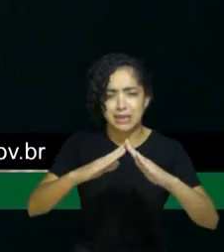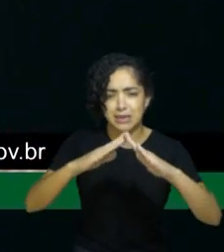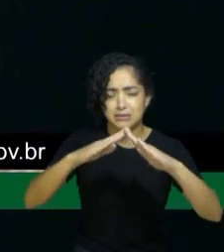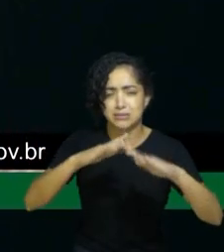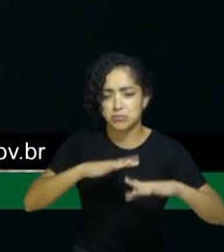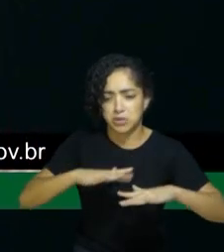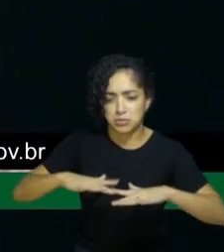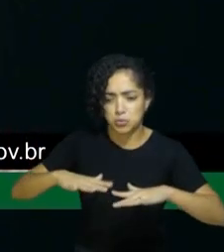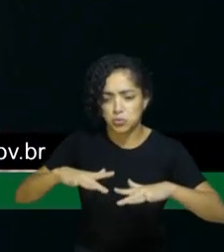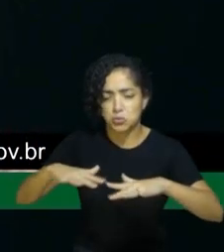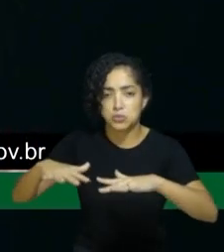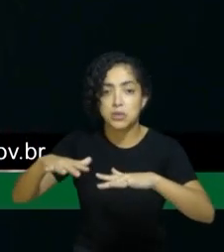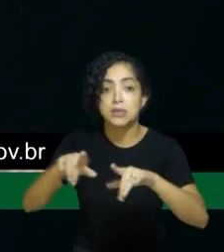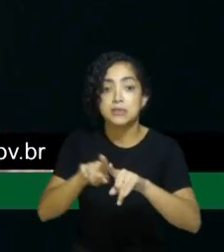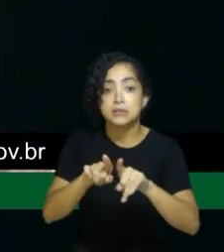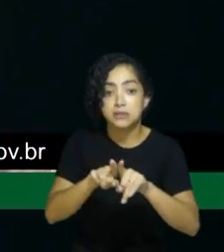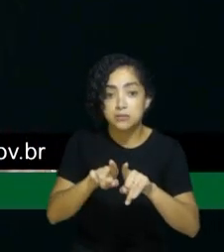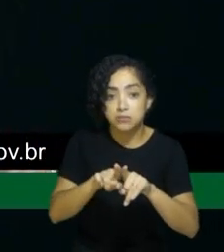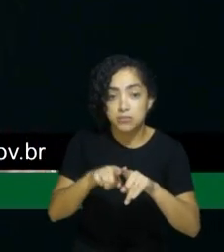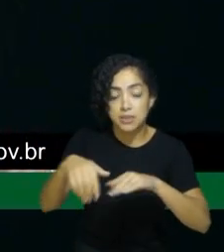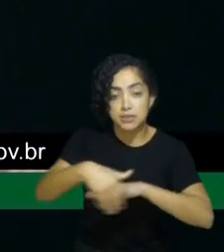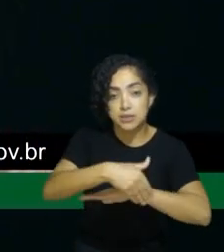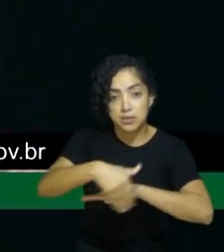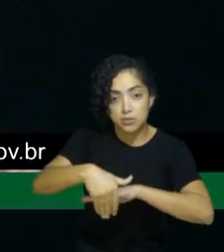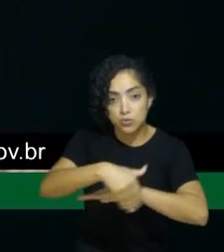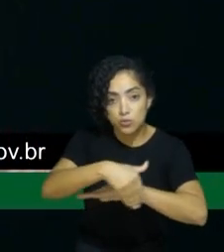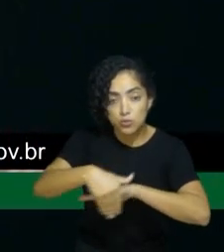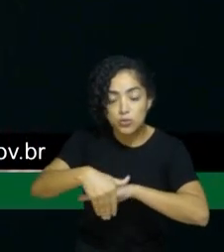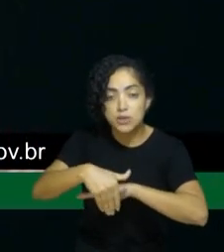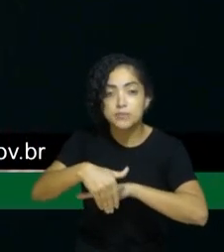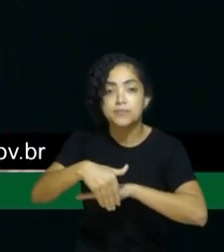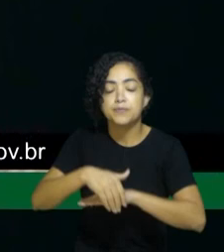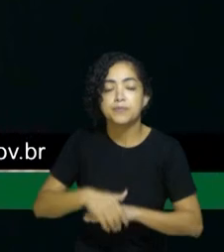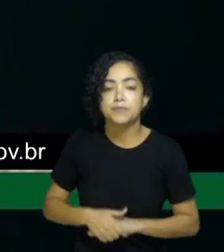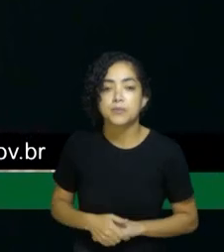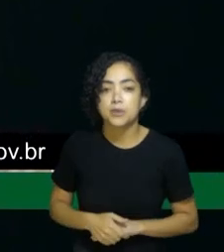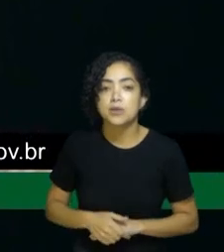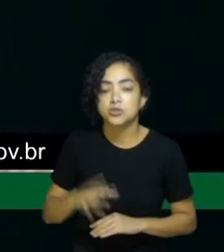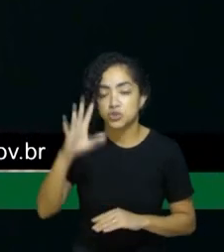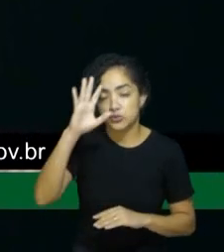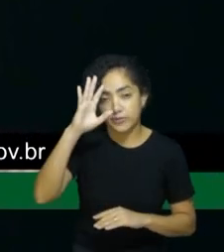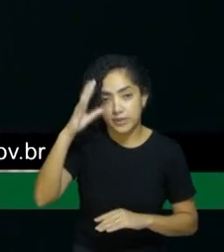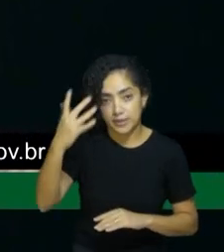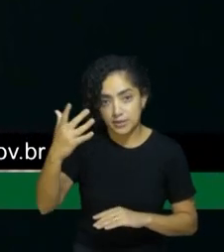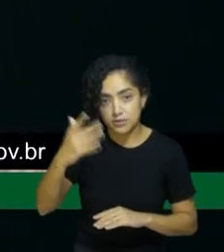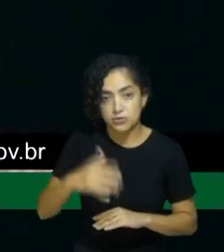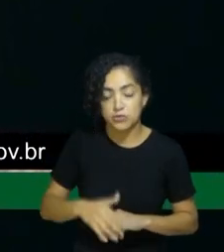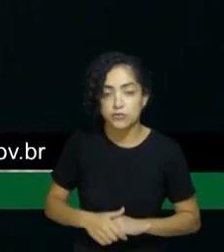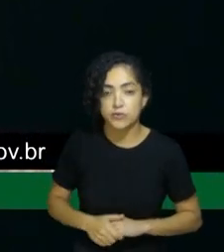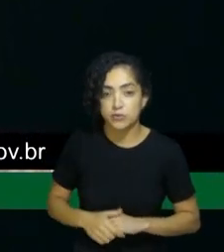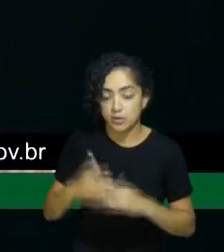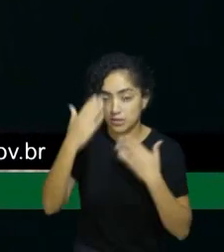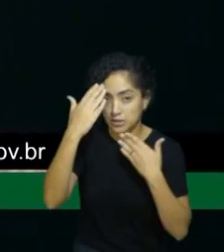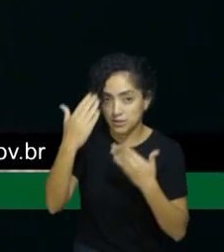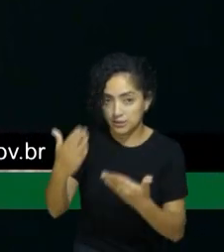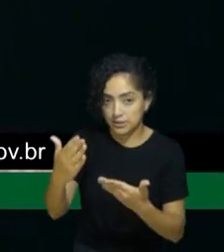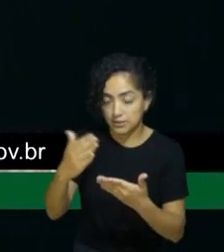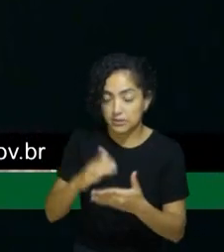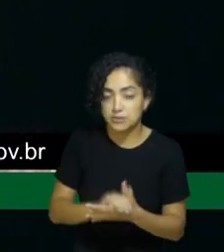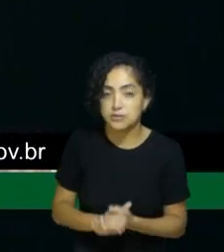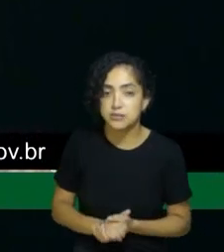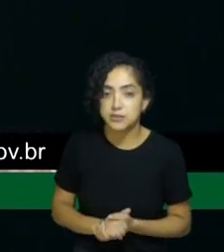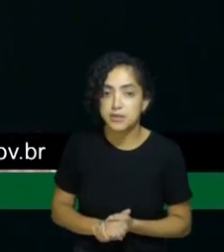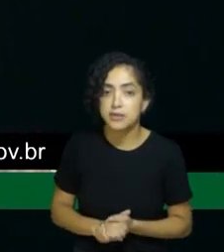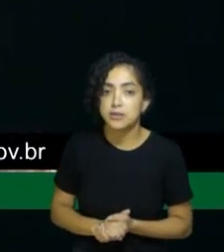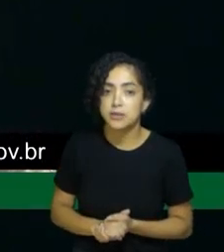rua fridolino de Souza vamos resolver esse problema viu Presidente Mauro Quero agradecer ao senhor em